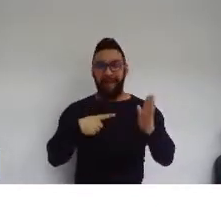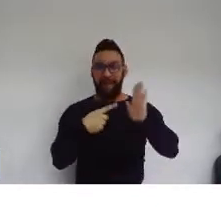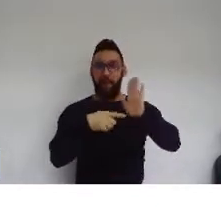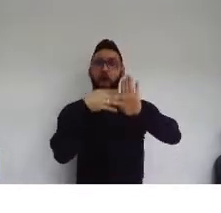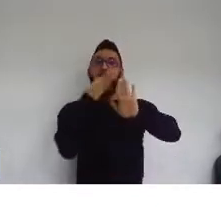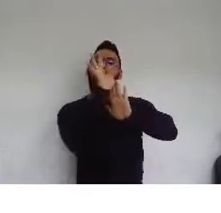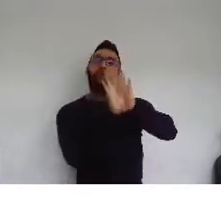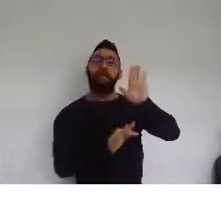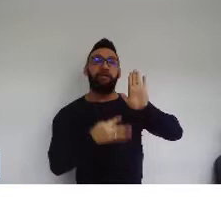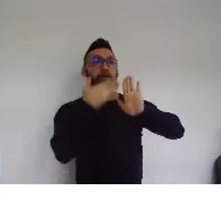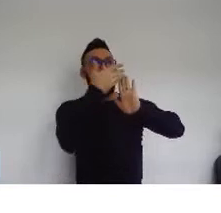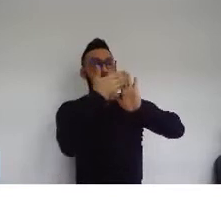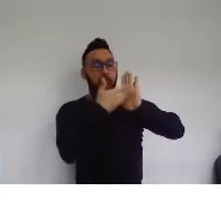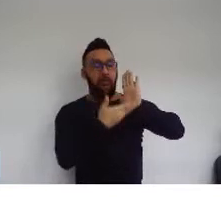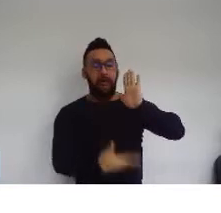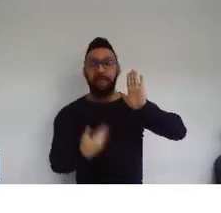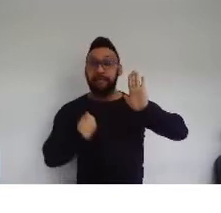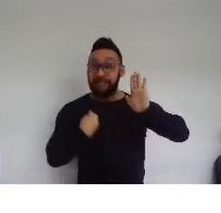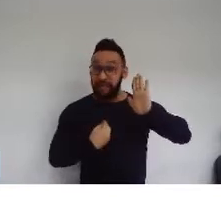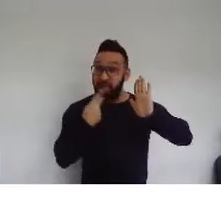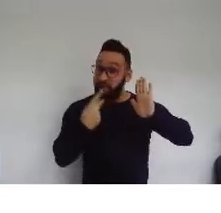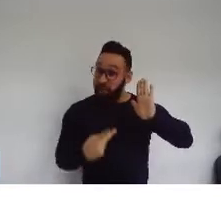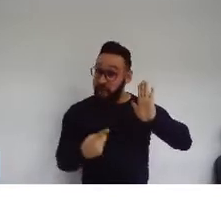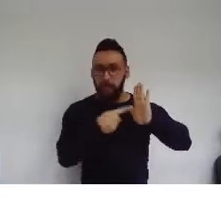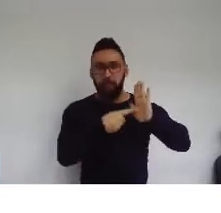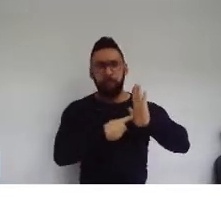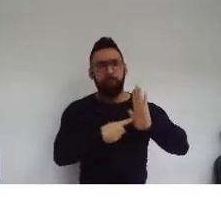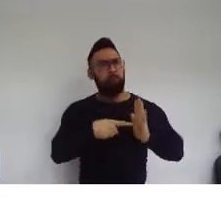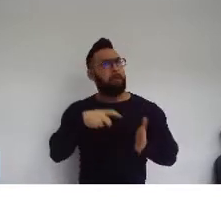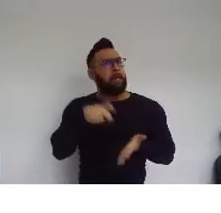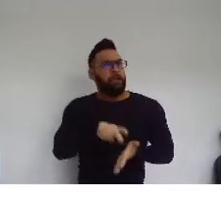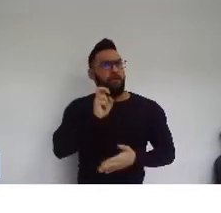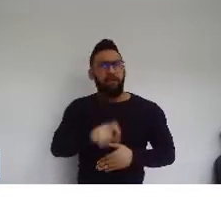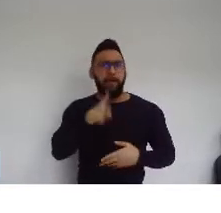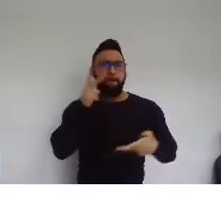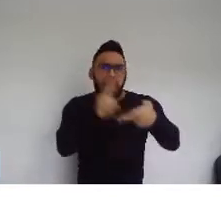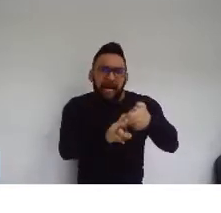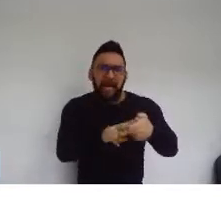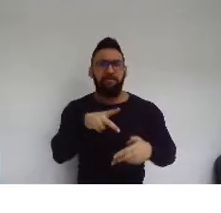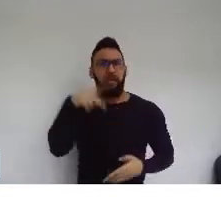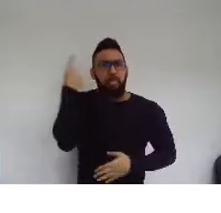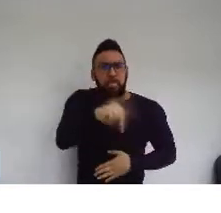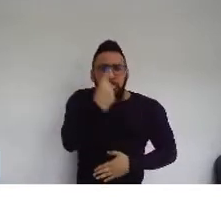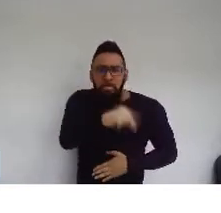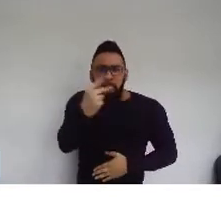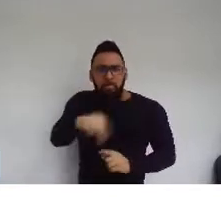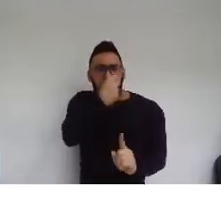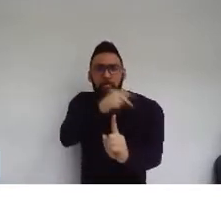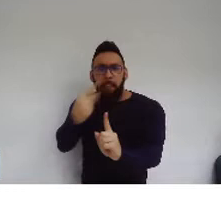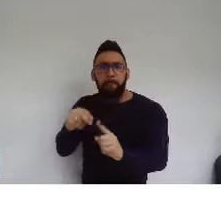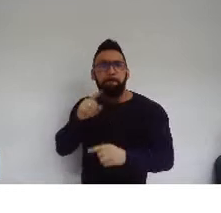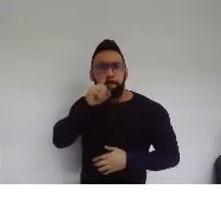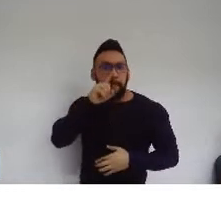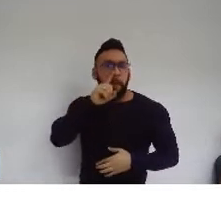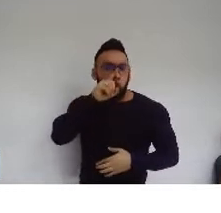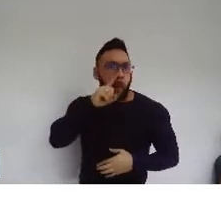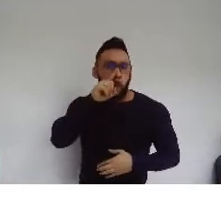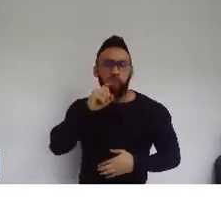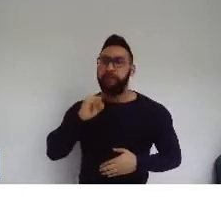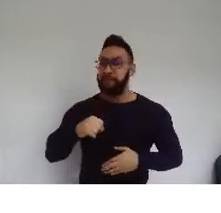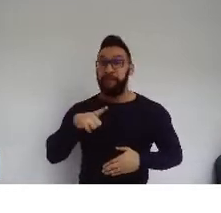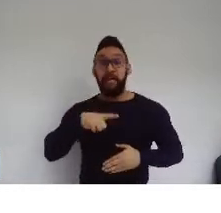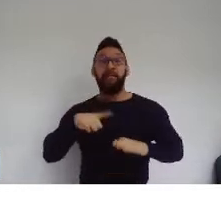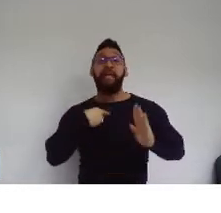mulheres, mas há uma série de punições, como vocês possam aí, e essas punições eram precificadas,